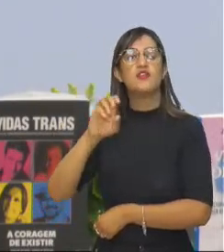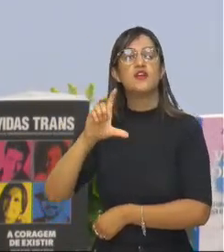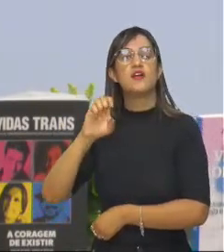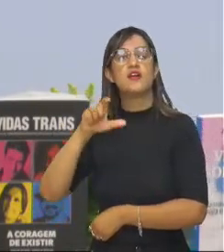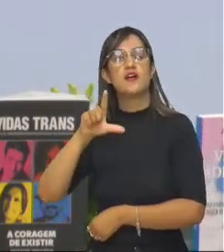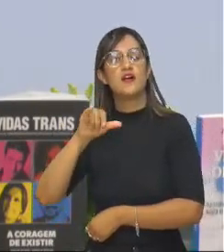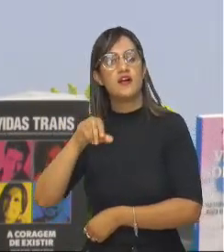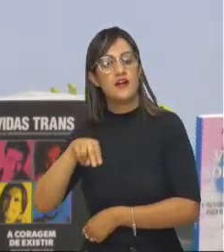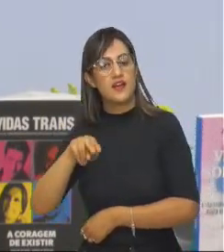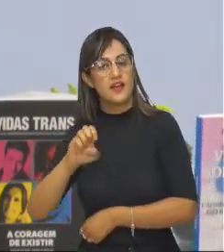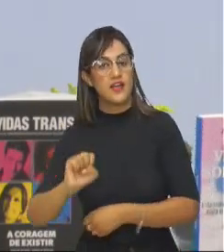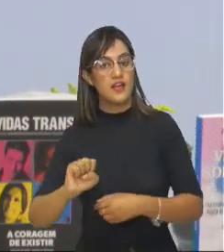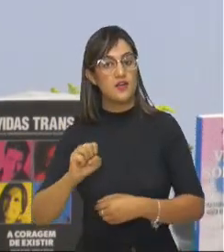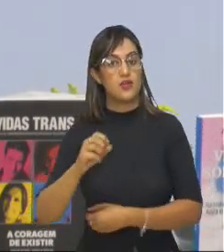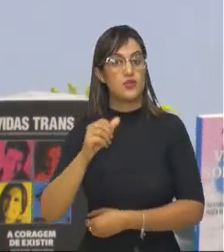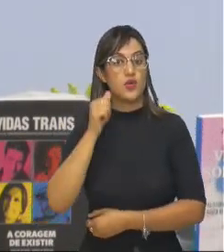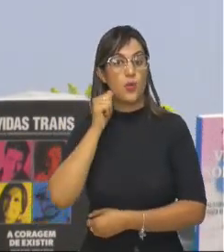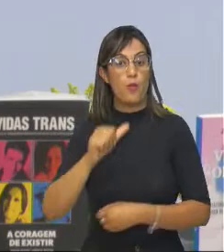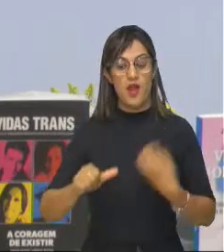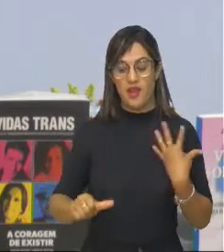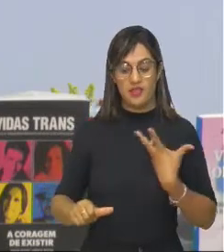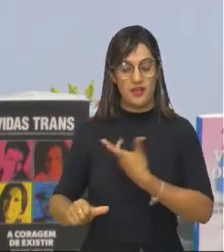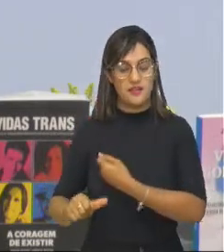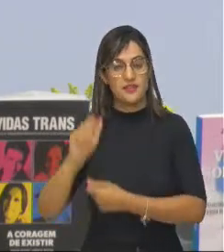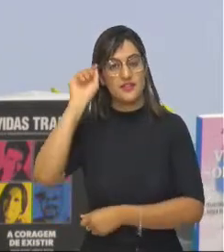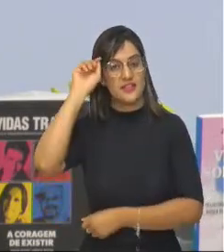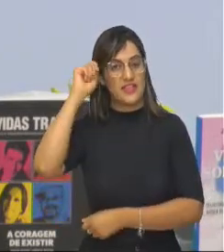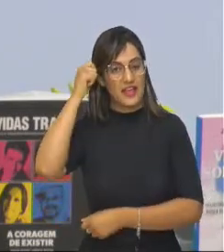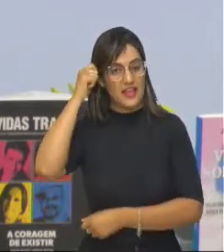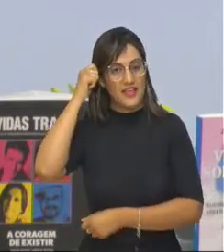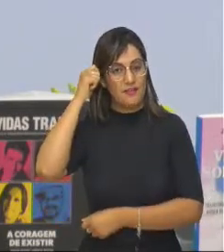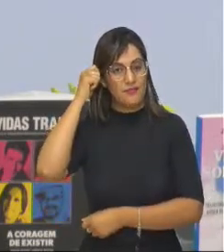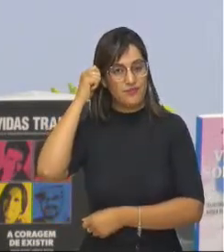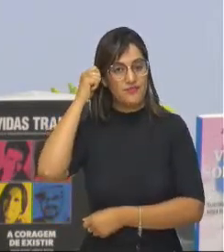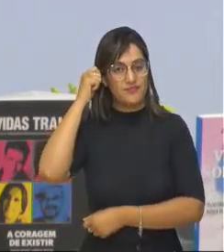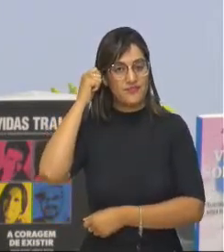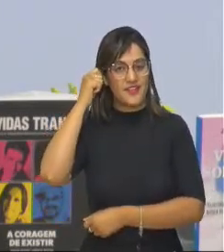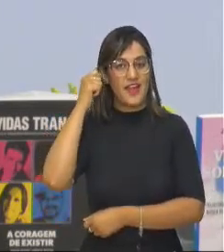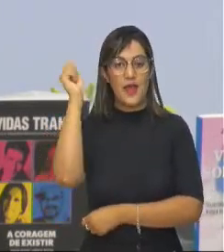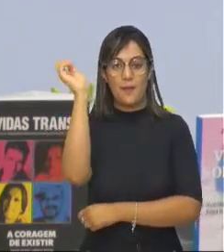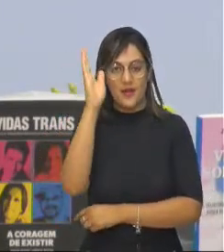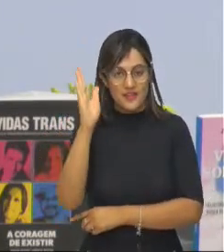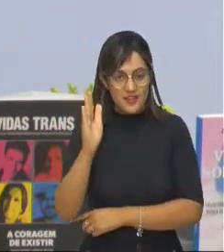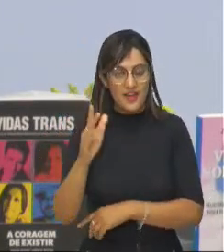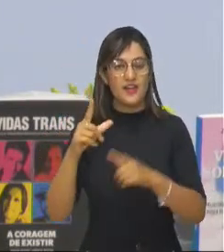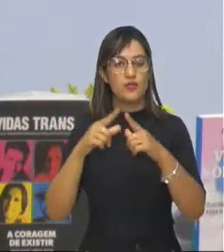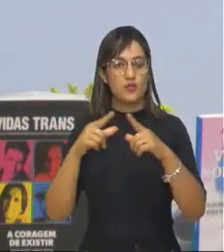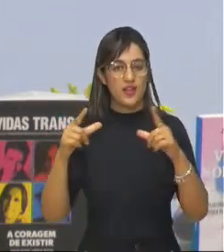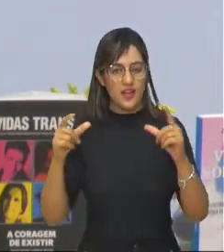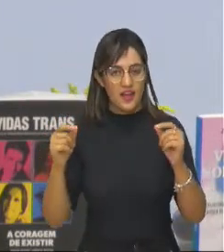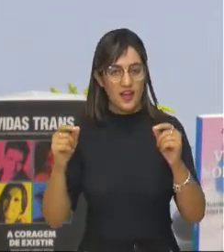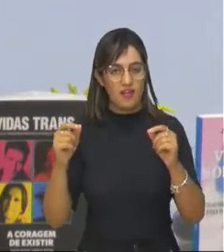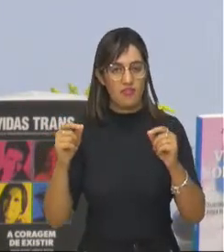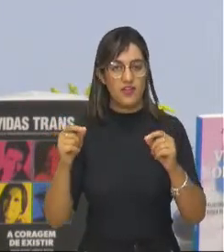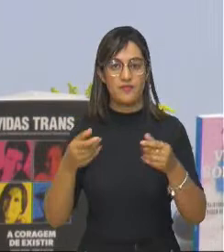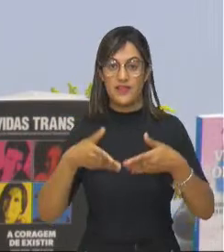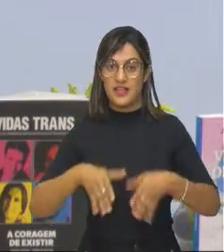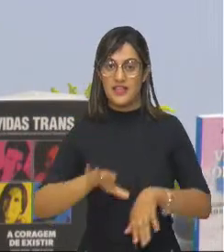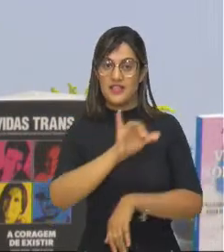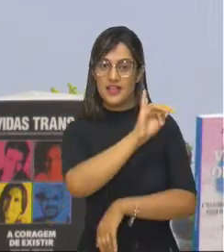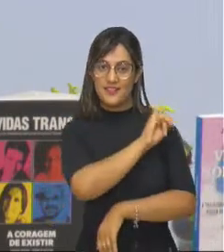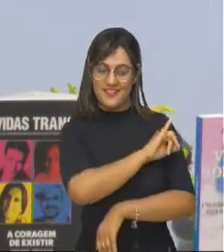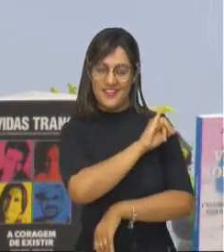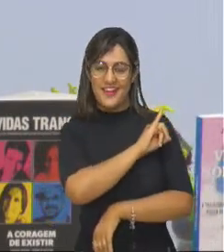mulher transnegra, sou uma candanga que vive no Rio de Janeiro, ou uma carioca que nasceu aqui em